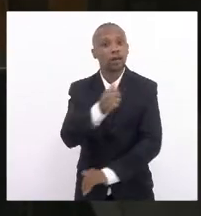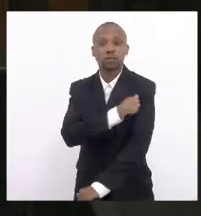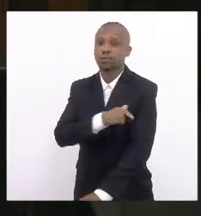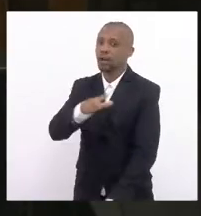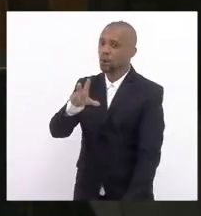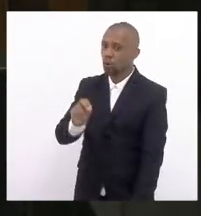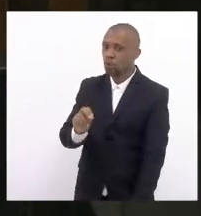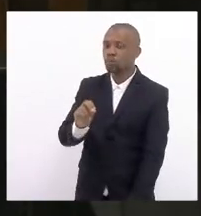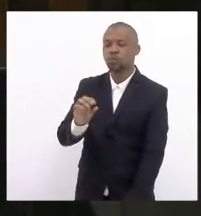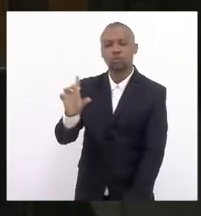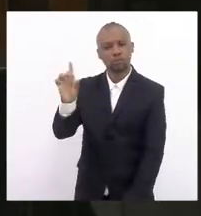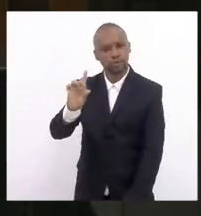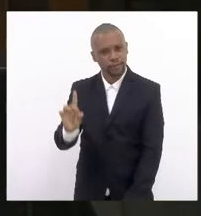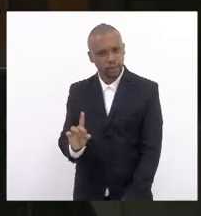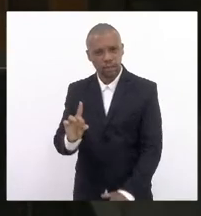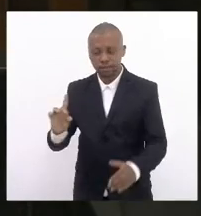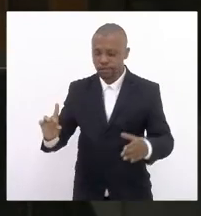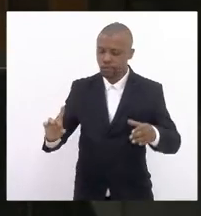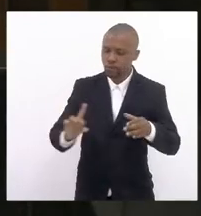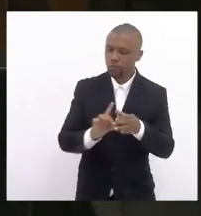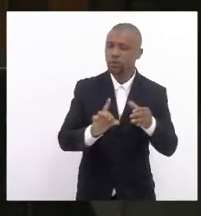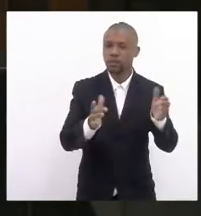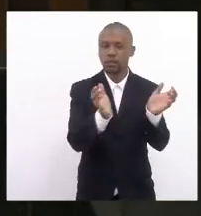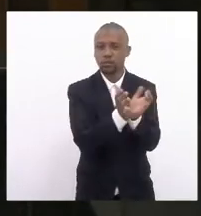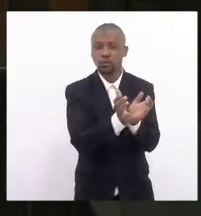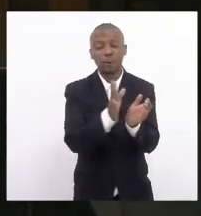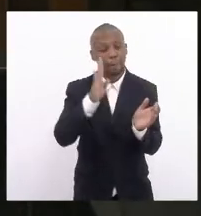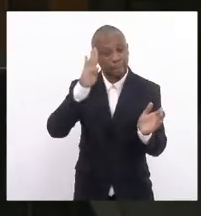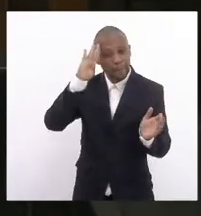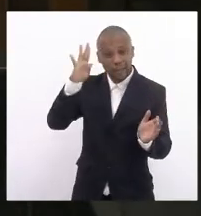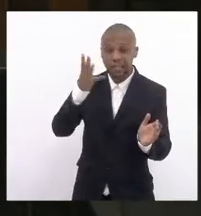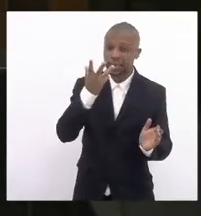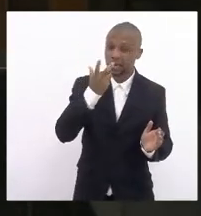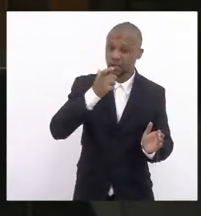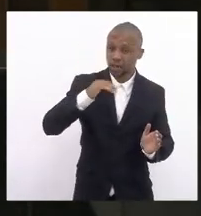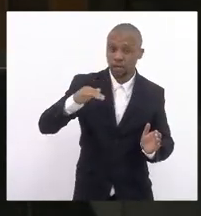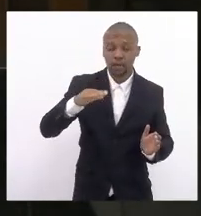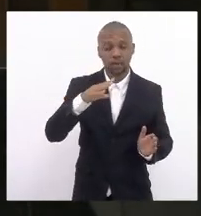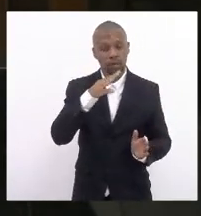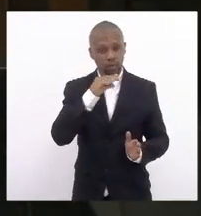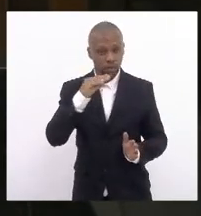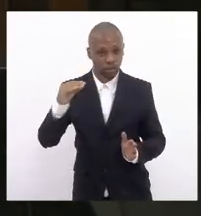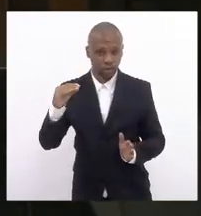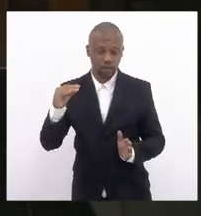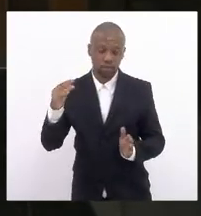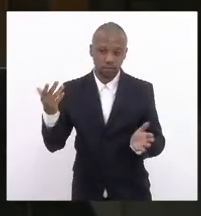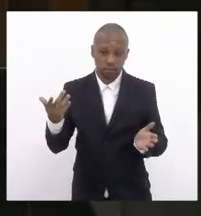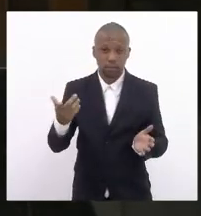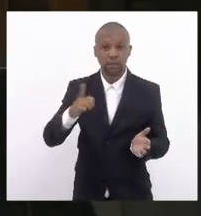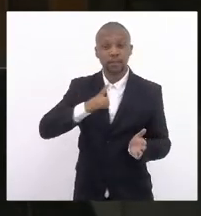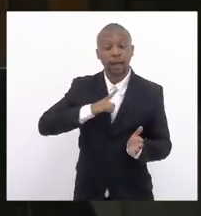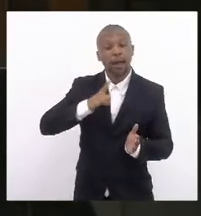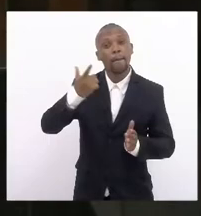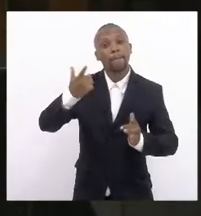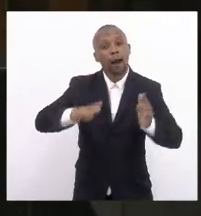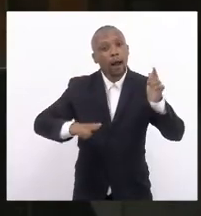turmas. Então, as pessoas com deficiência, especialmente as crianças e adolescentes, têm cada vez